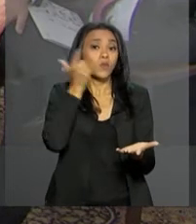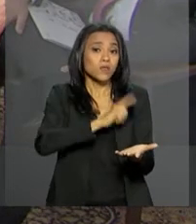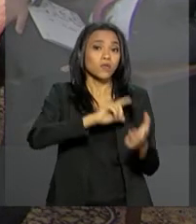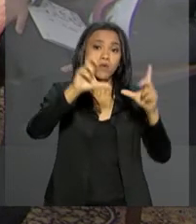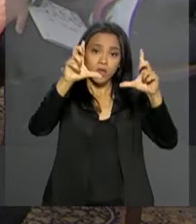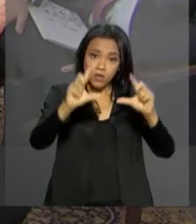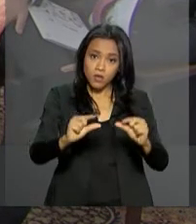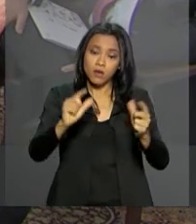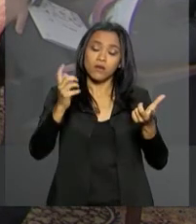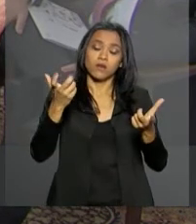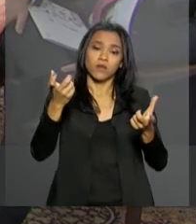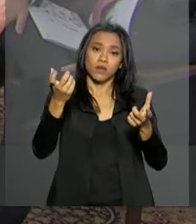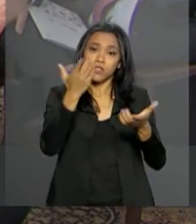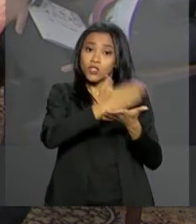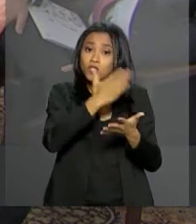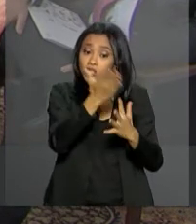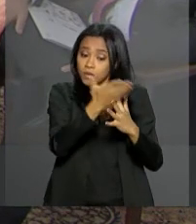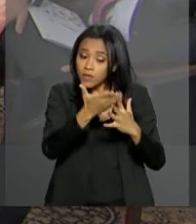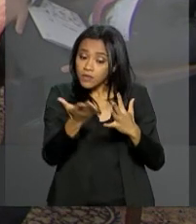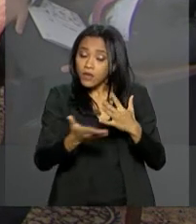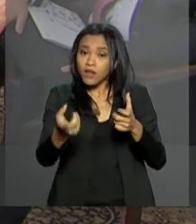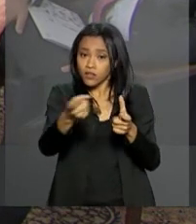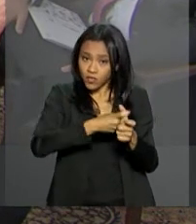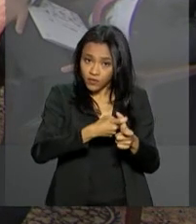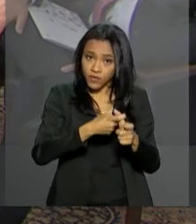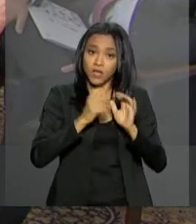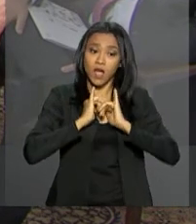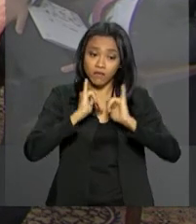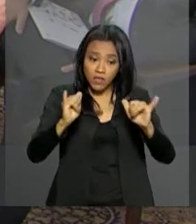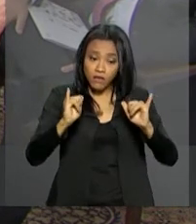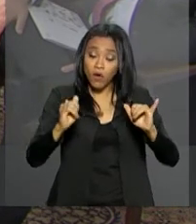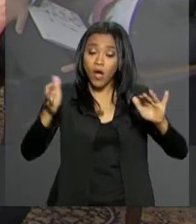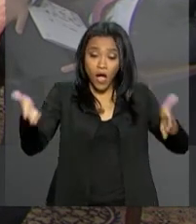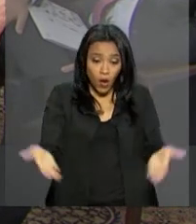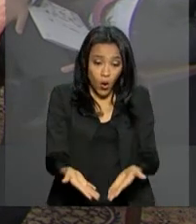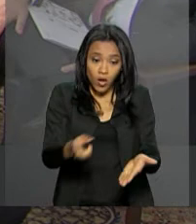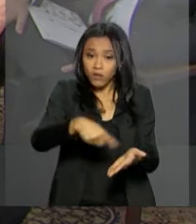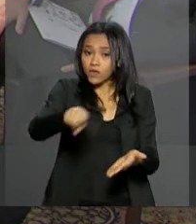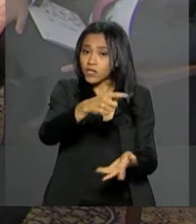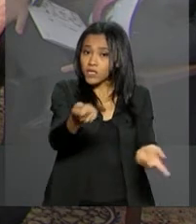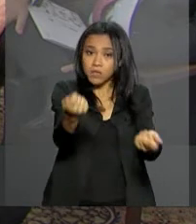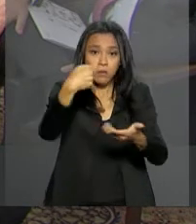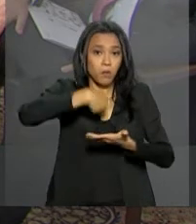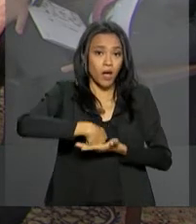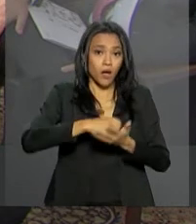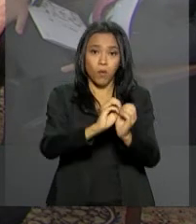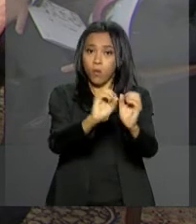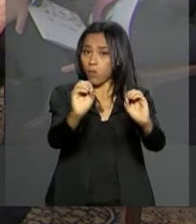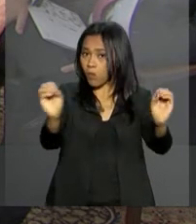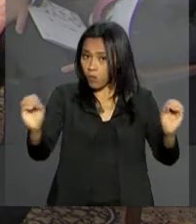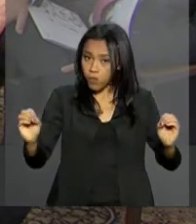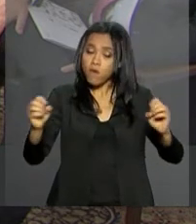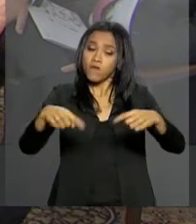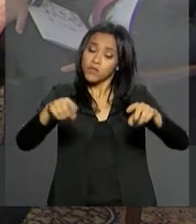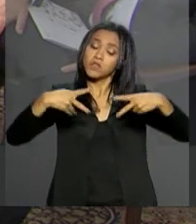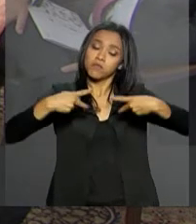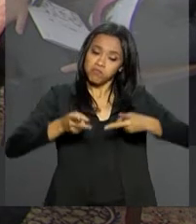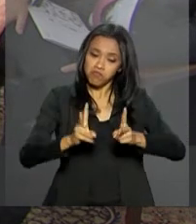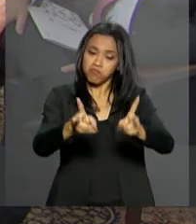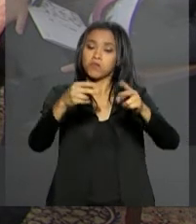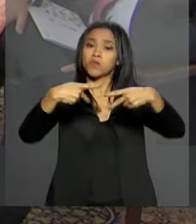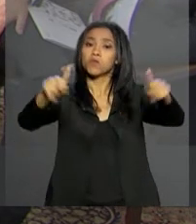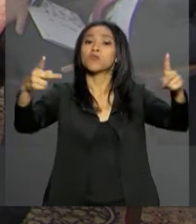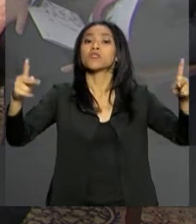aqui os estados nos primeiros seis meses nada pagar 100 da sua dívida com a união e portanto investimentos que lá se